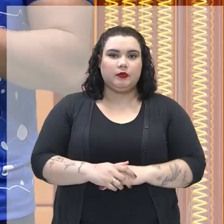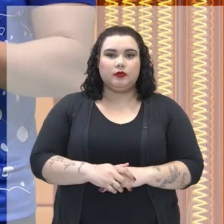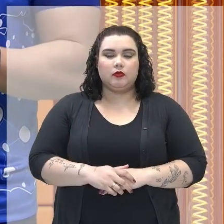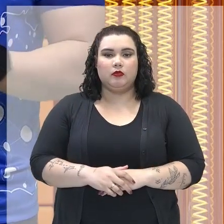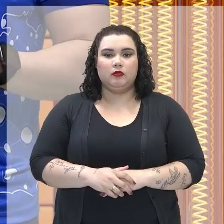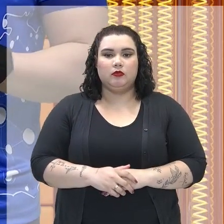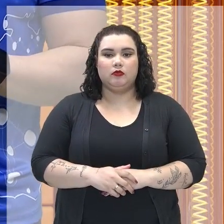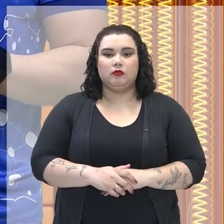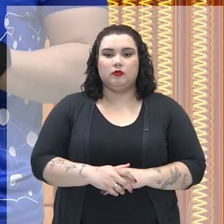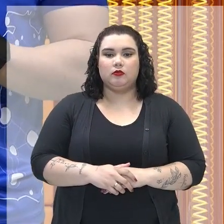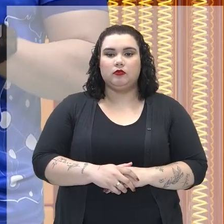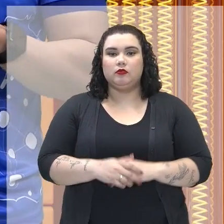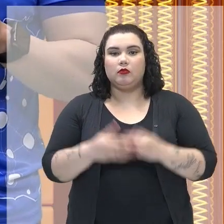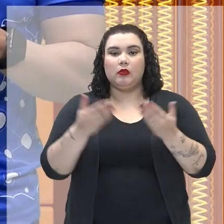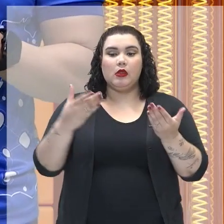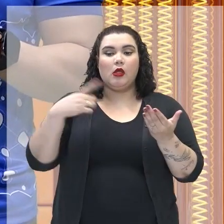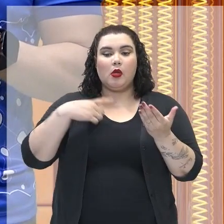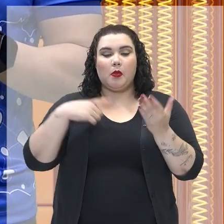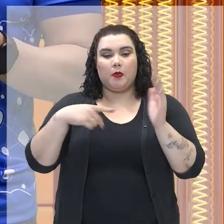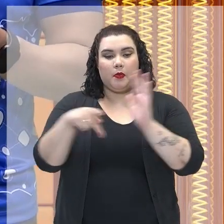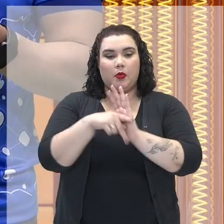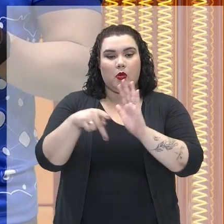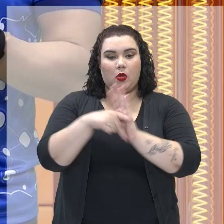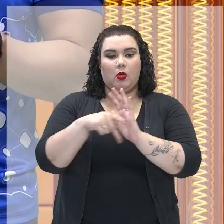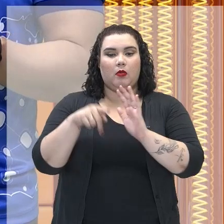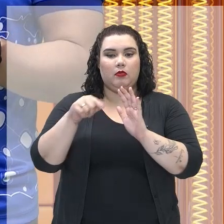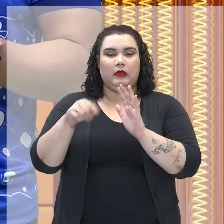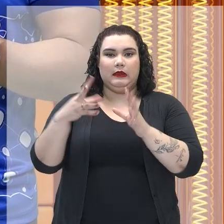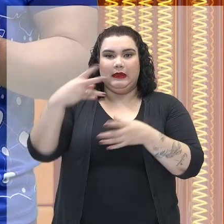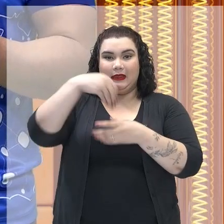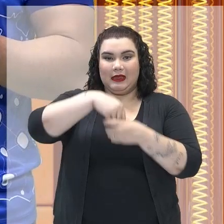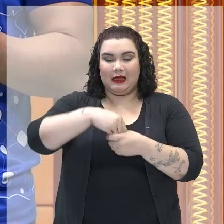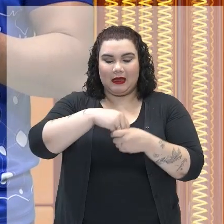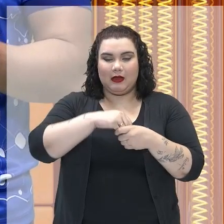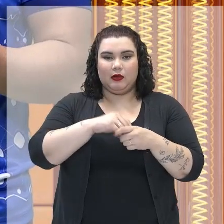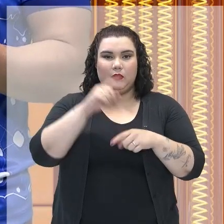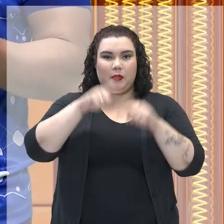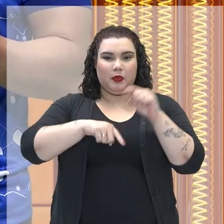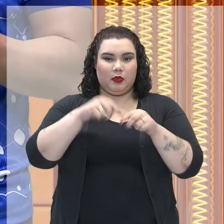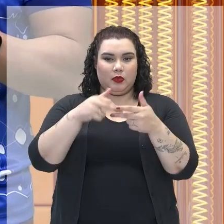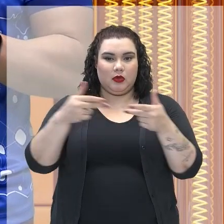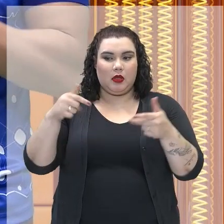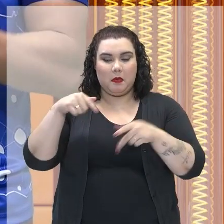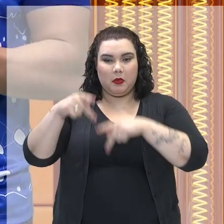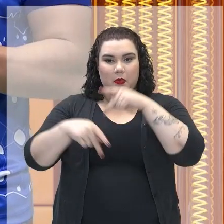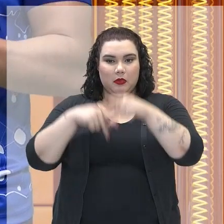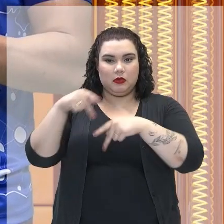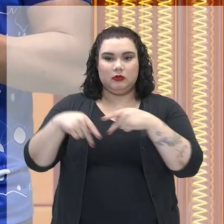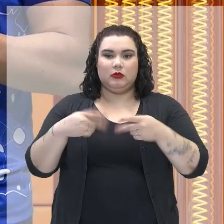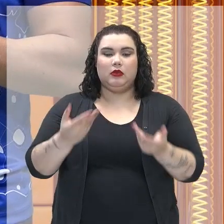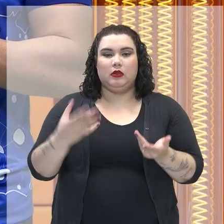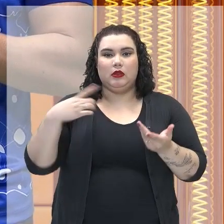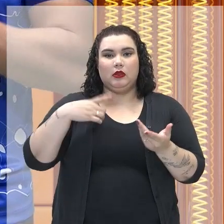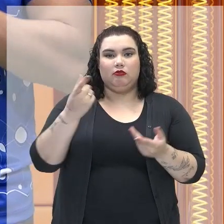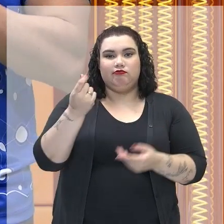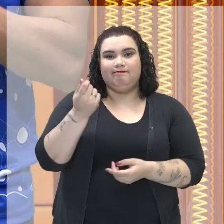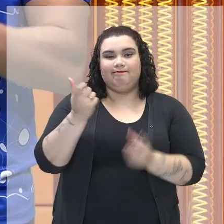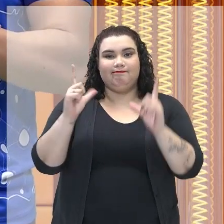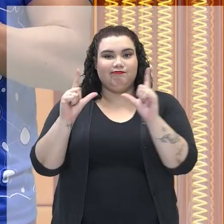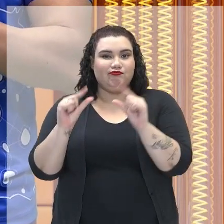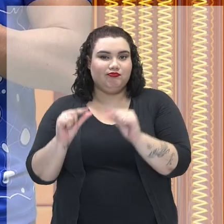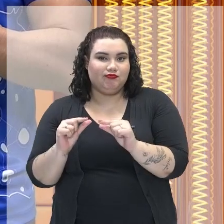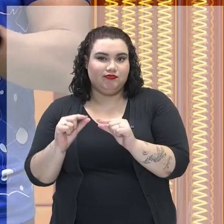certo? Bem, mercado interno mais restrito, né? Como eu falei para vocês, é uma população com poder aquisitivo mais baixo. Então, o